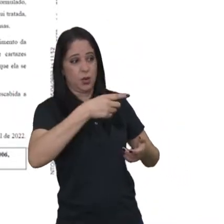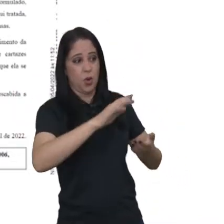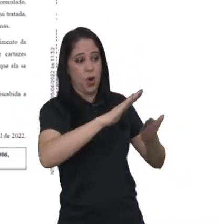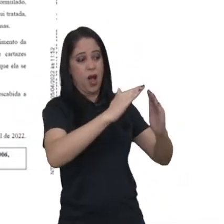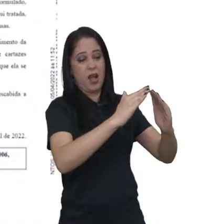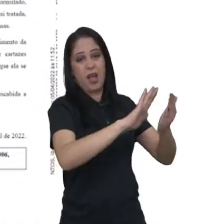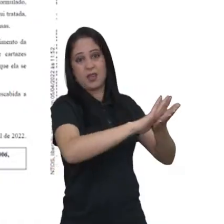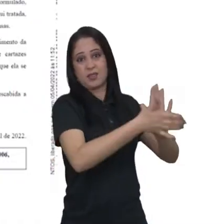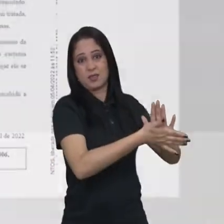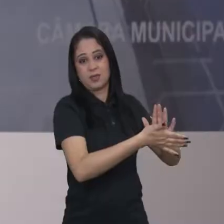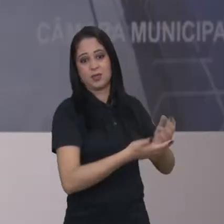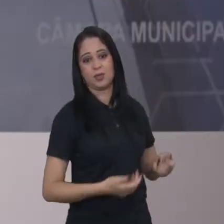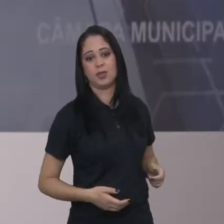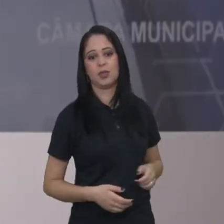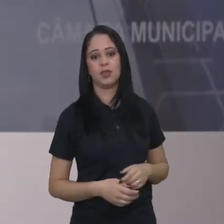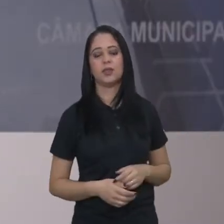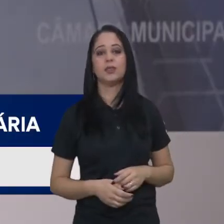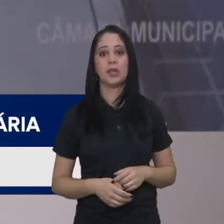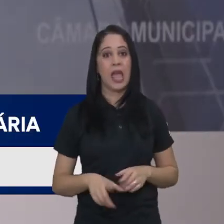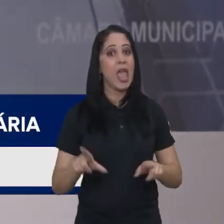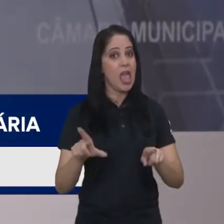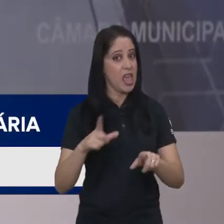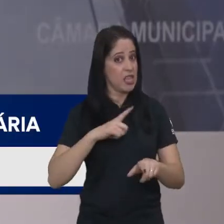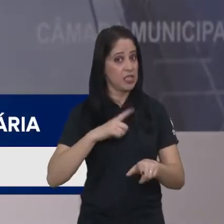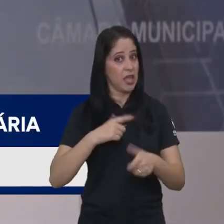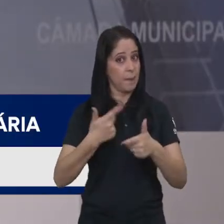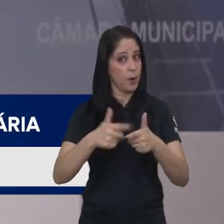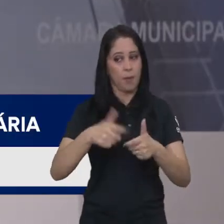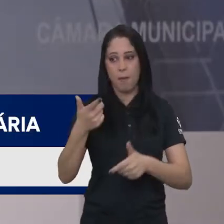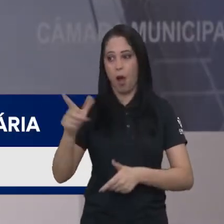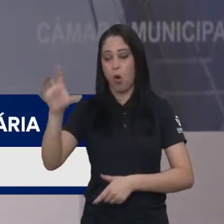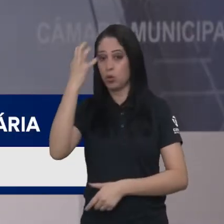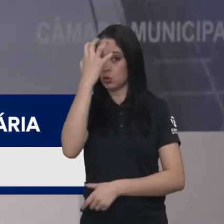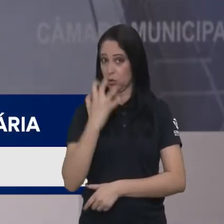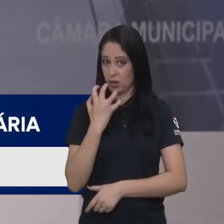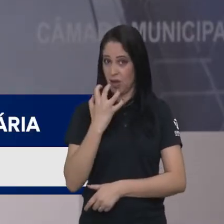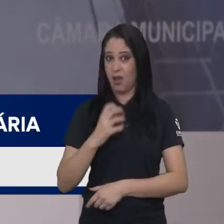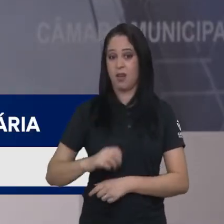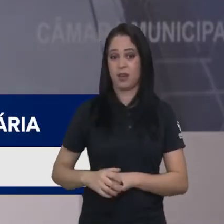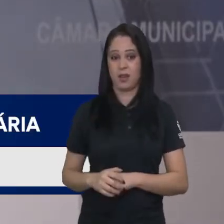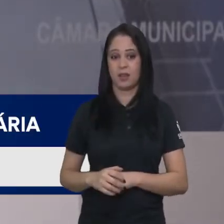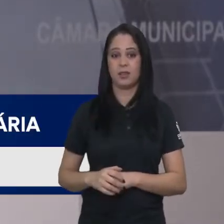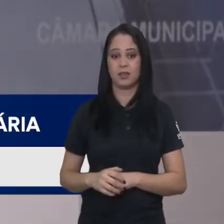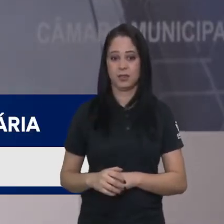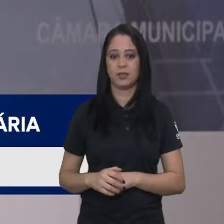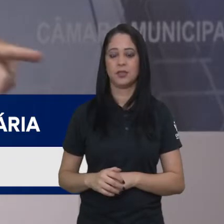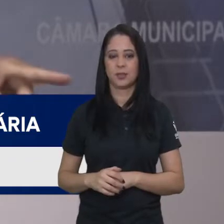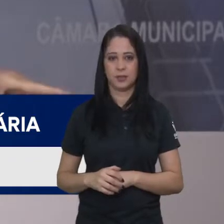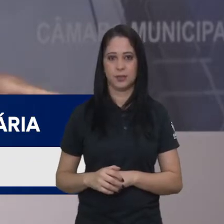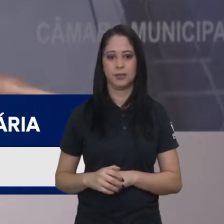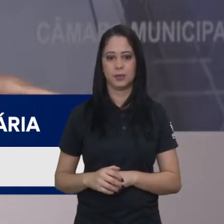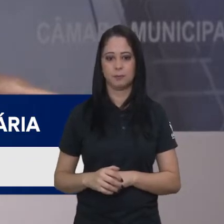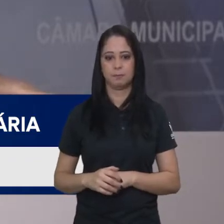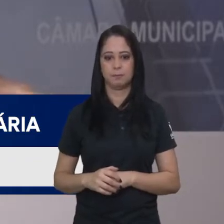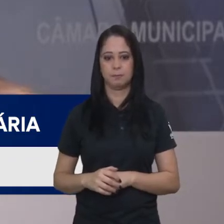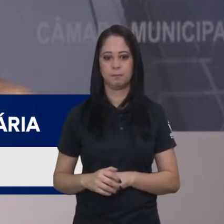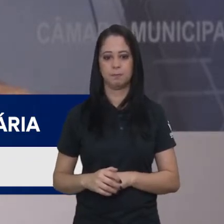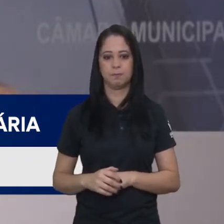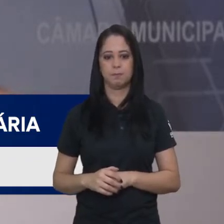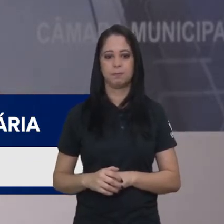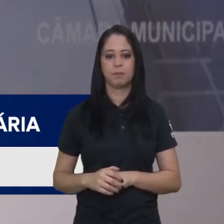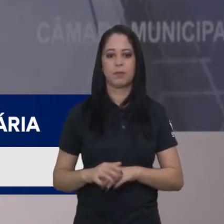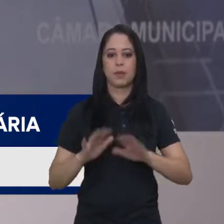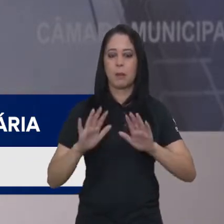pessoas de lá. E tem acontecido uma coisa mais grave ainda, porque os juízes têm determinado o atendimento habitacional dessas